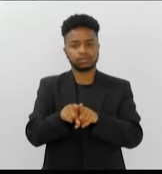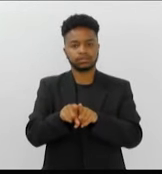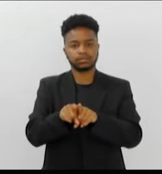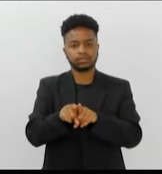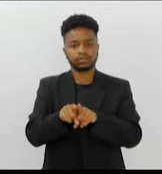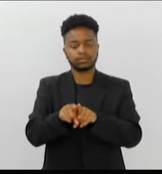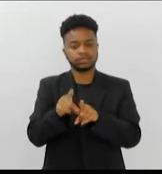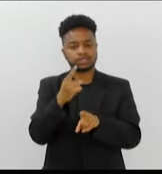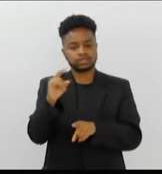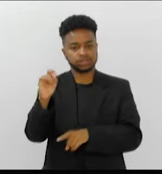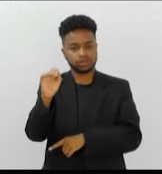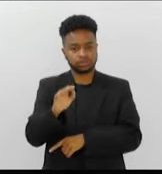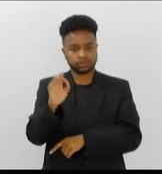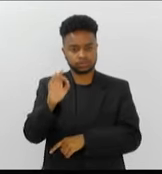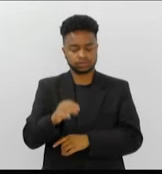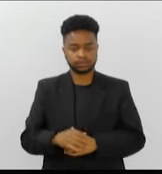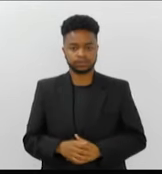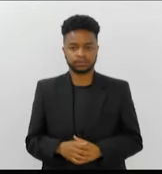100%.